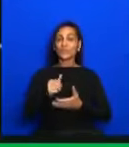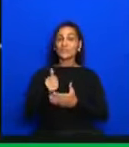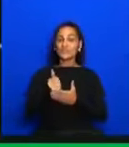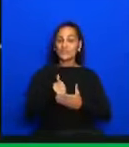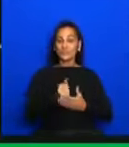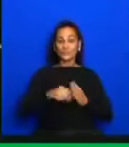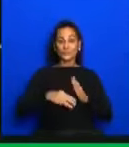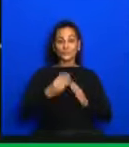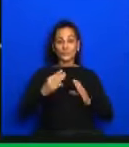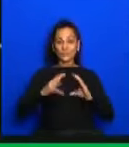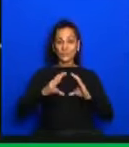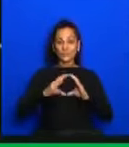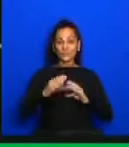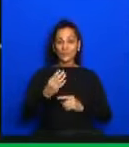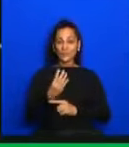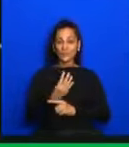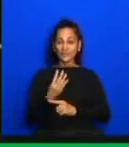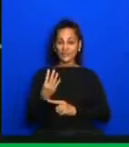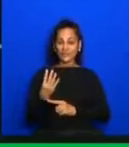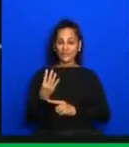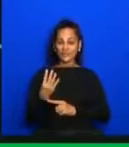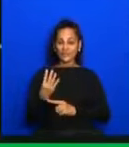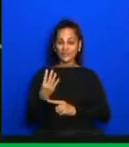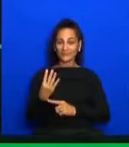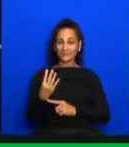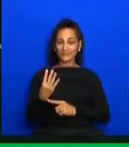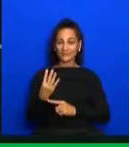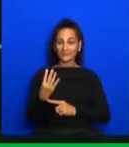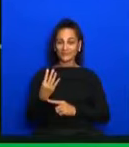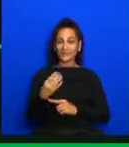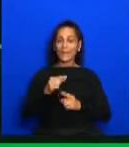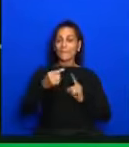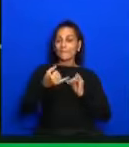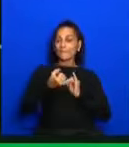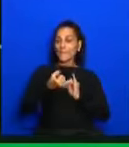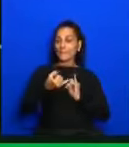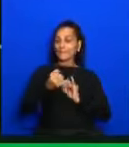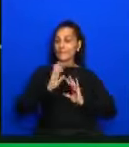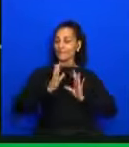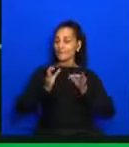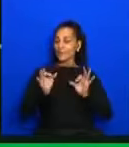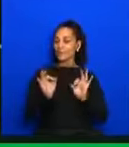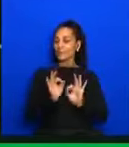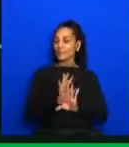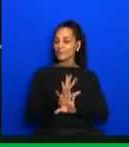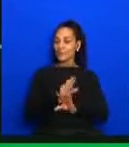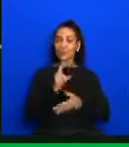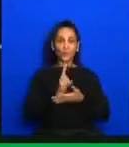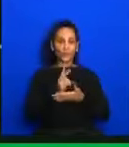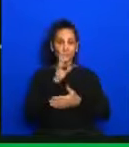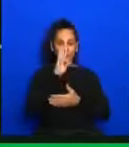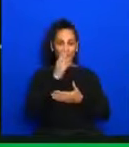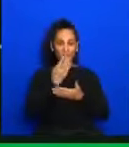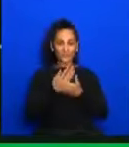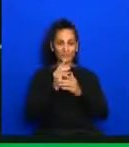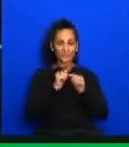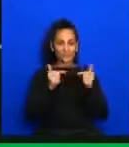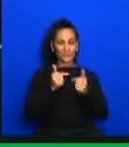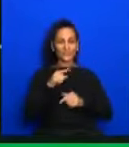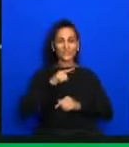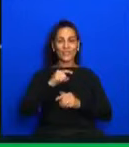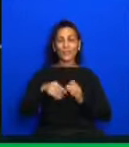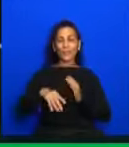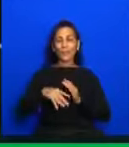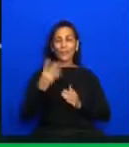Chegou o terceiro número, que é o 44. Metade já foi. Continue acreditando na sorte, que